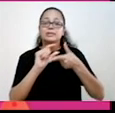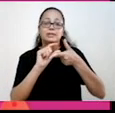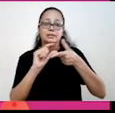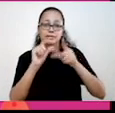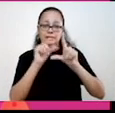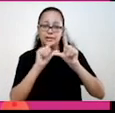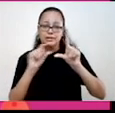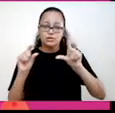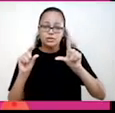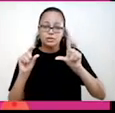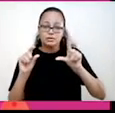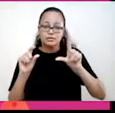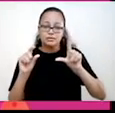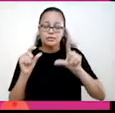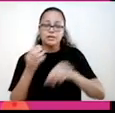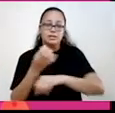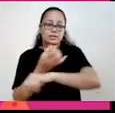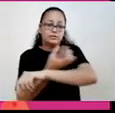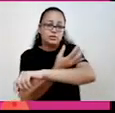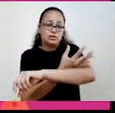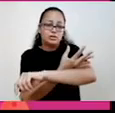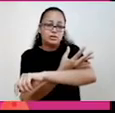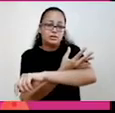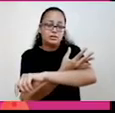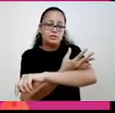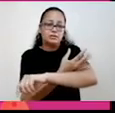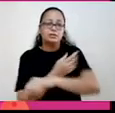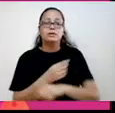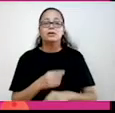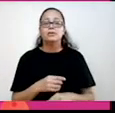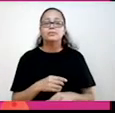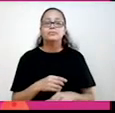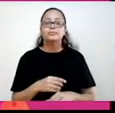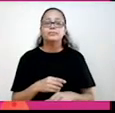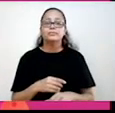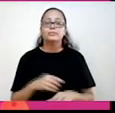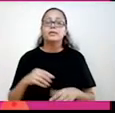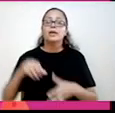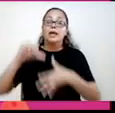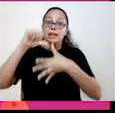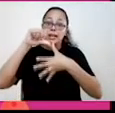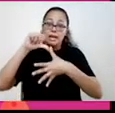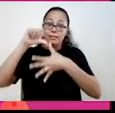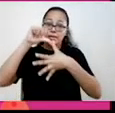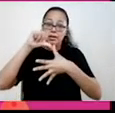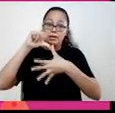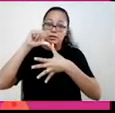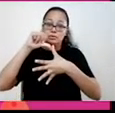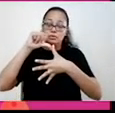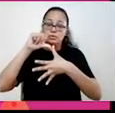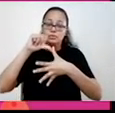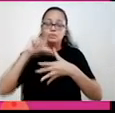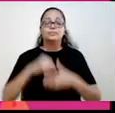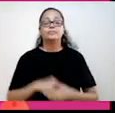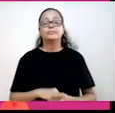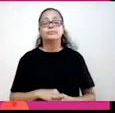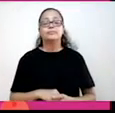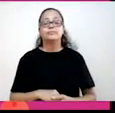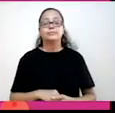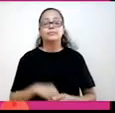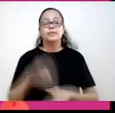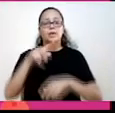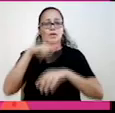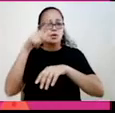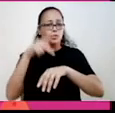tipo de vegetação, é bem nessa região aqui, essa pequena região aqui da América do Sul, onde está Santiago, uma parte aqui